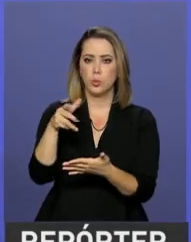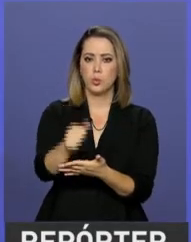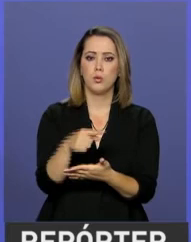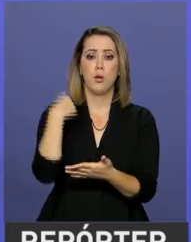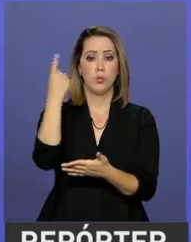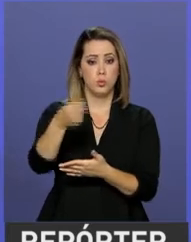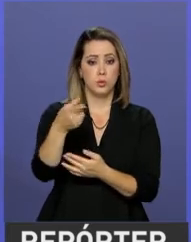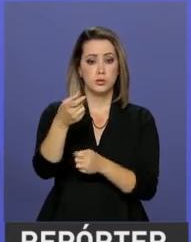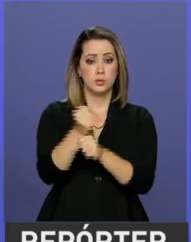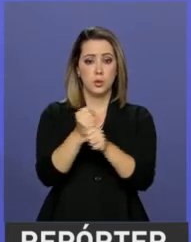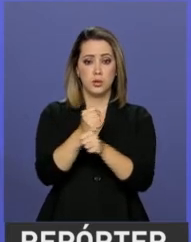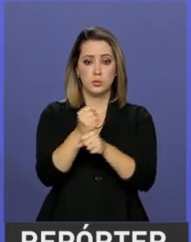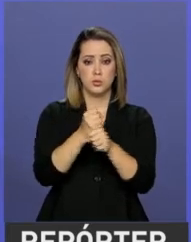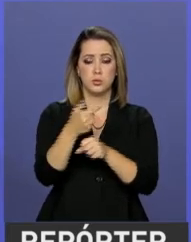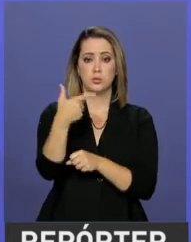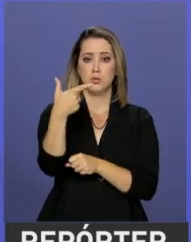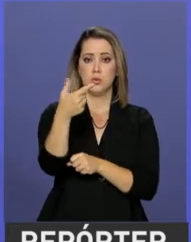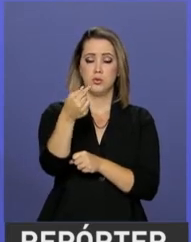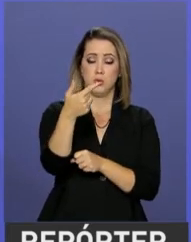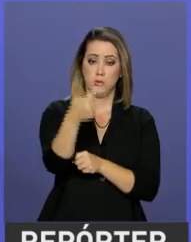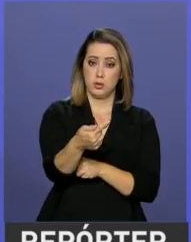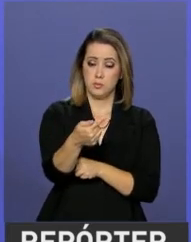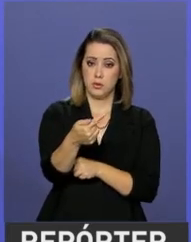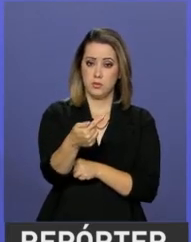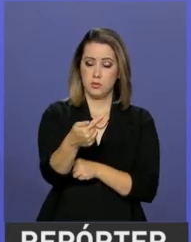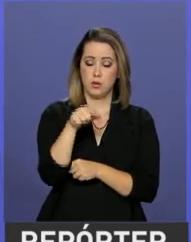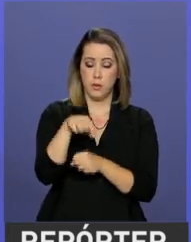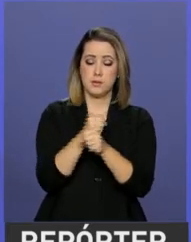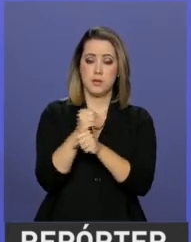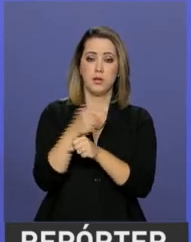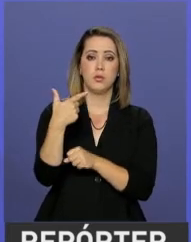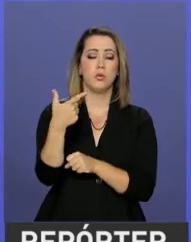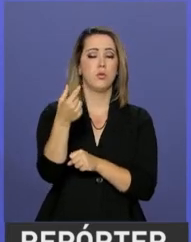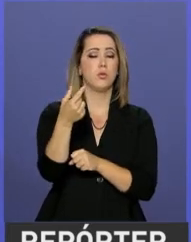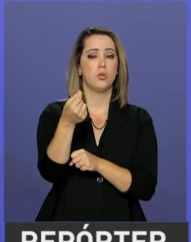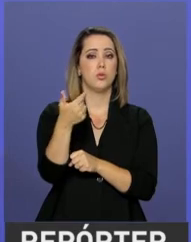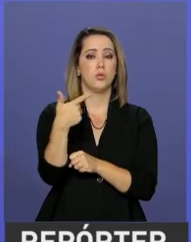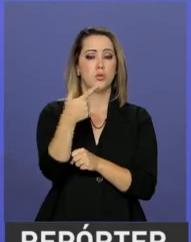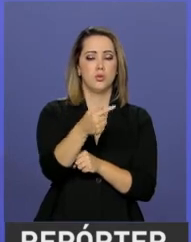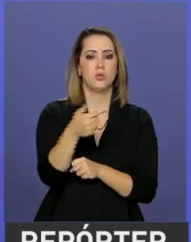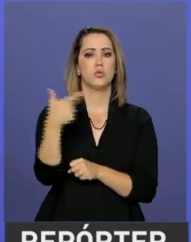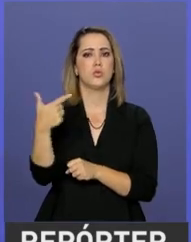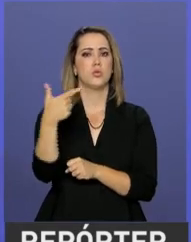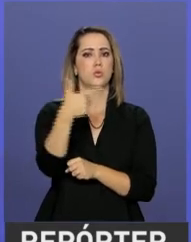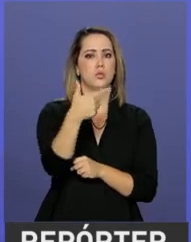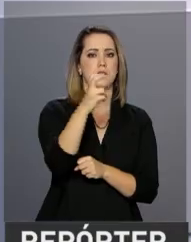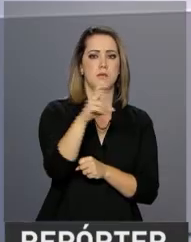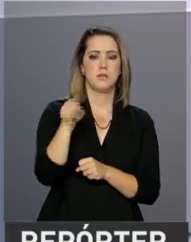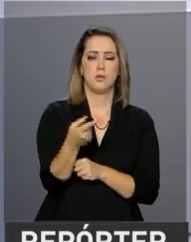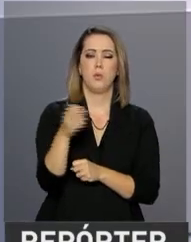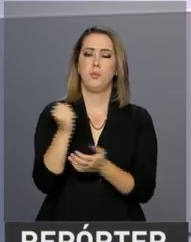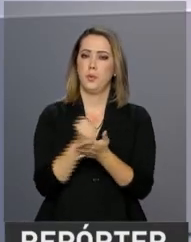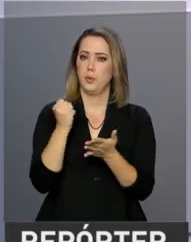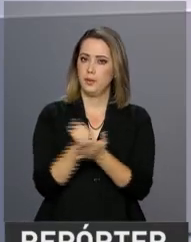ano de 2017 de 227 225 mil contratos neste ano em curso